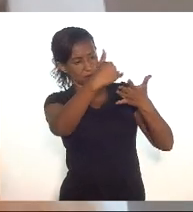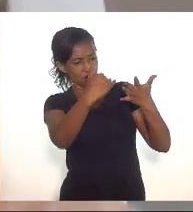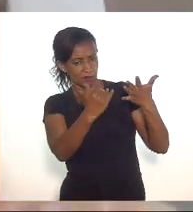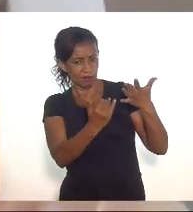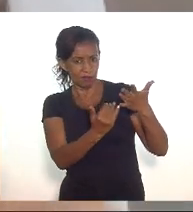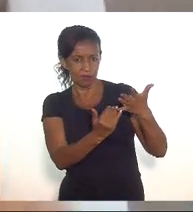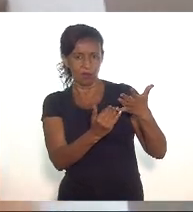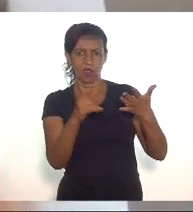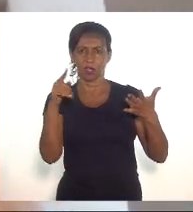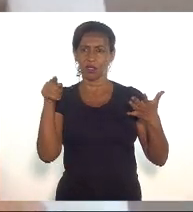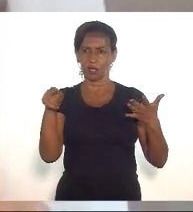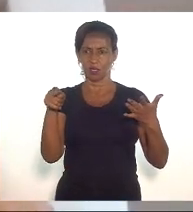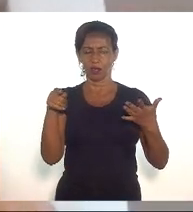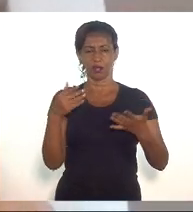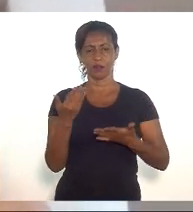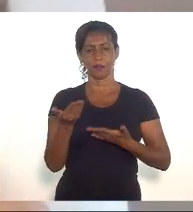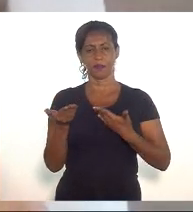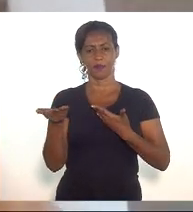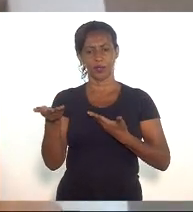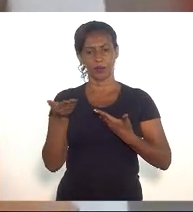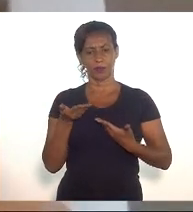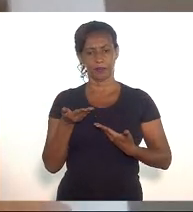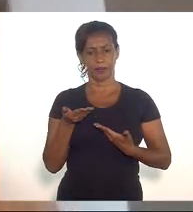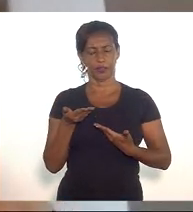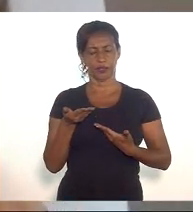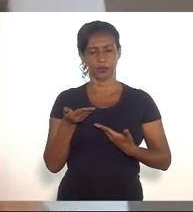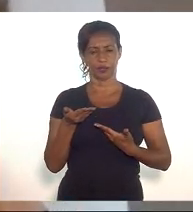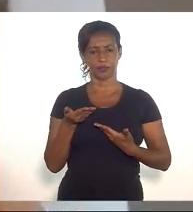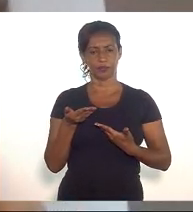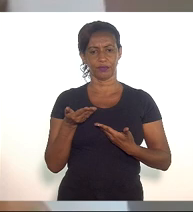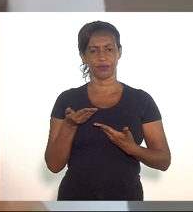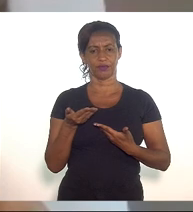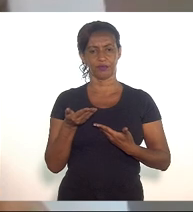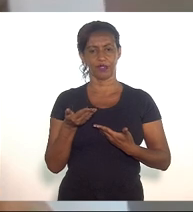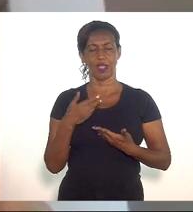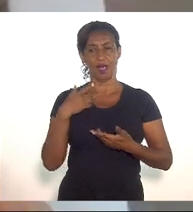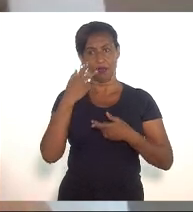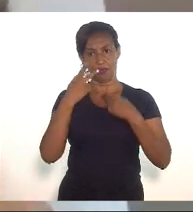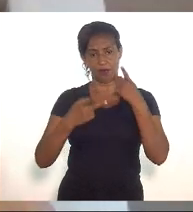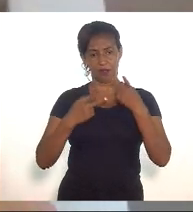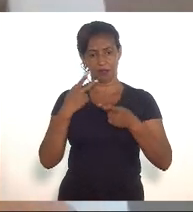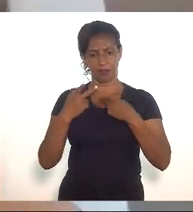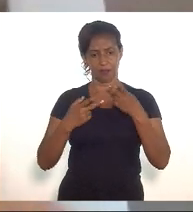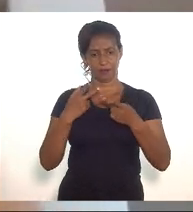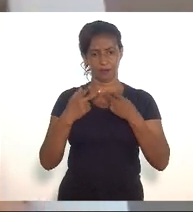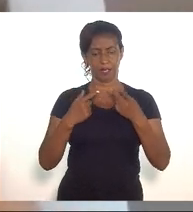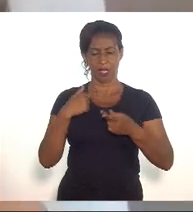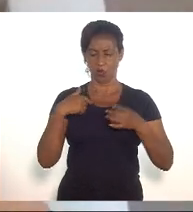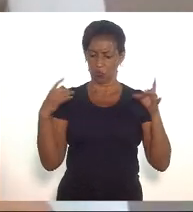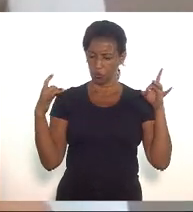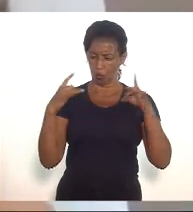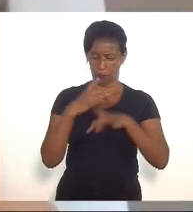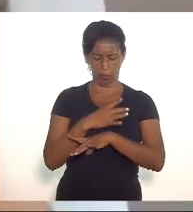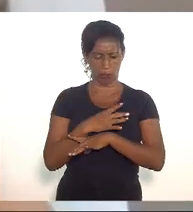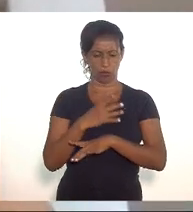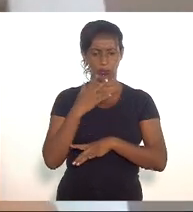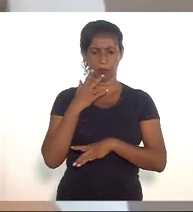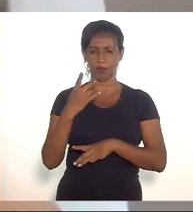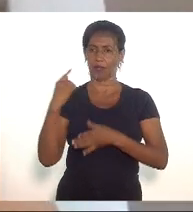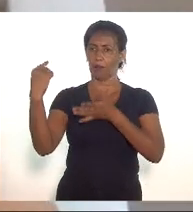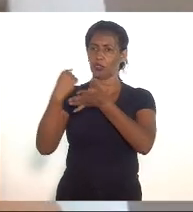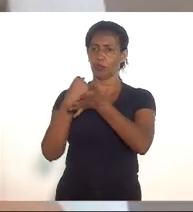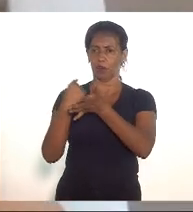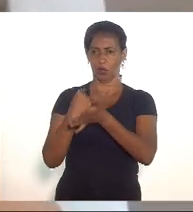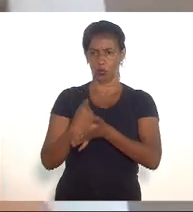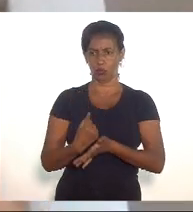que o senhor me convidou, que os senhores me convidaram a falar. Eu estou aqui à disposição para as